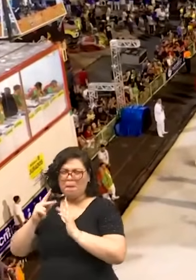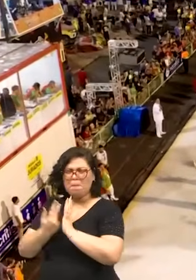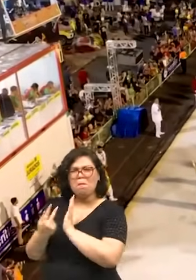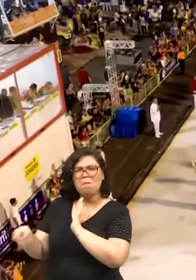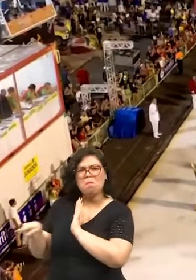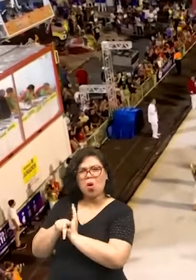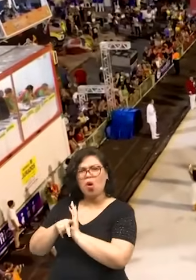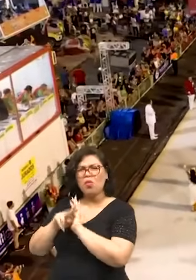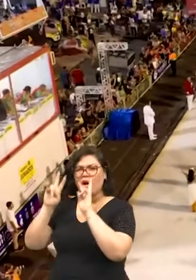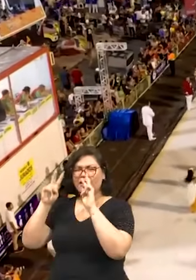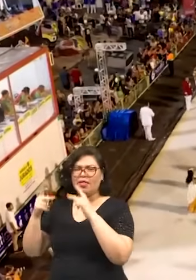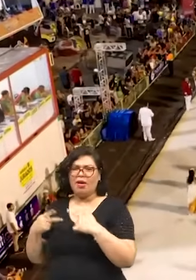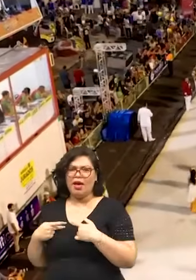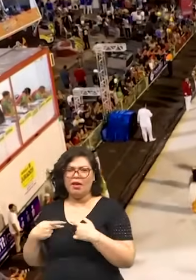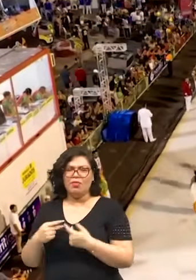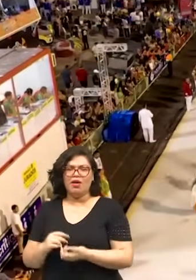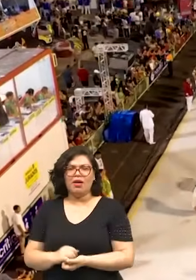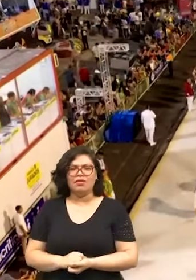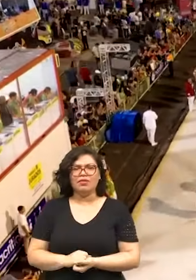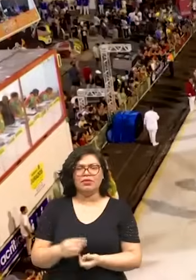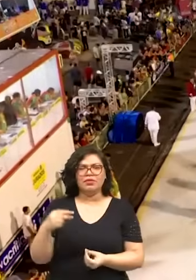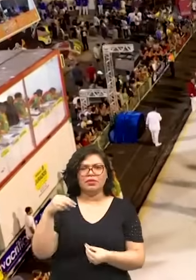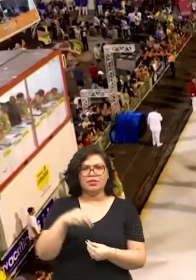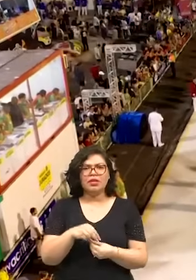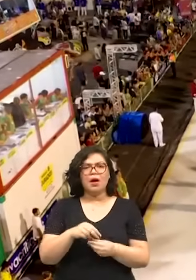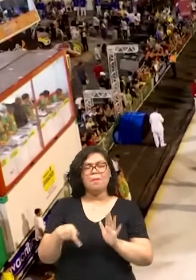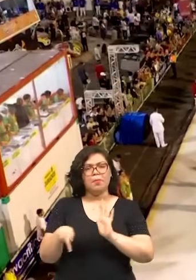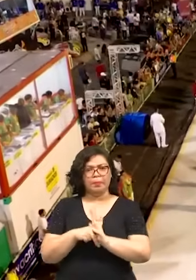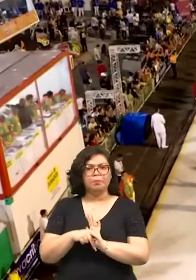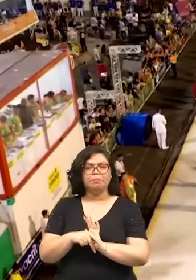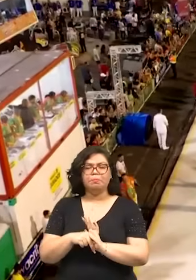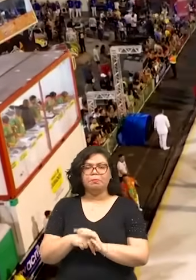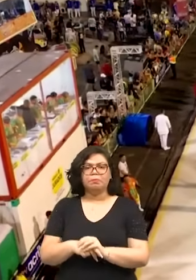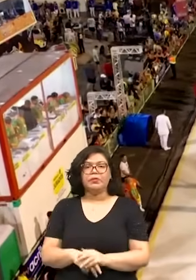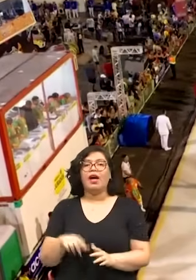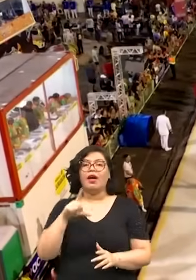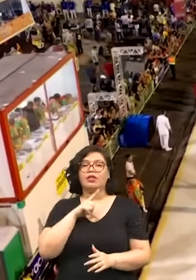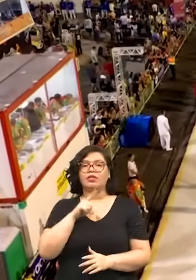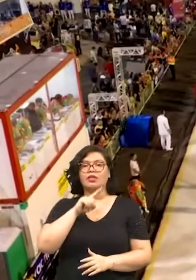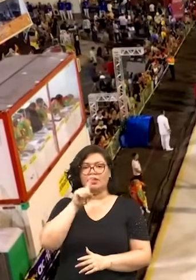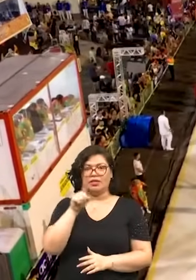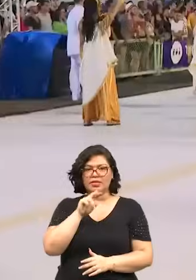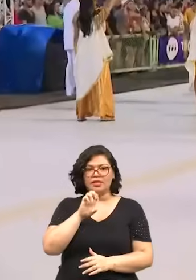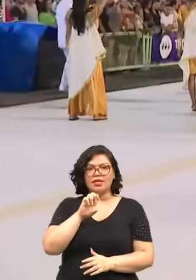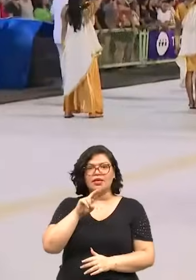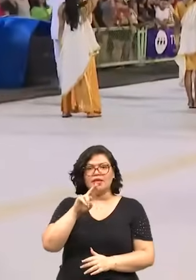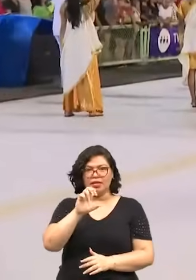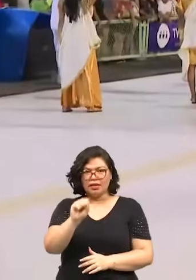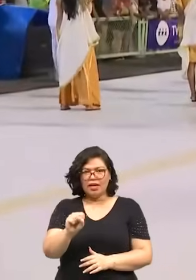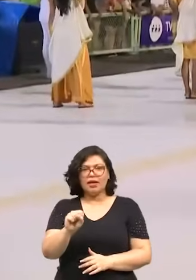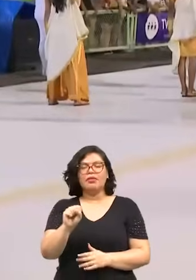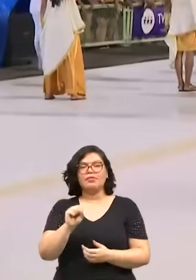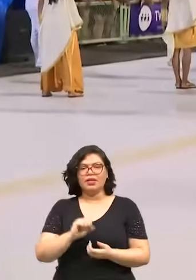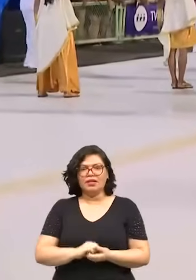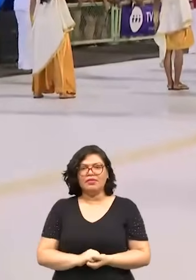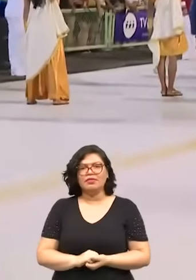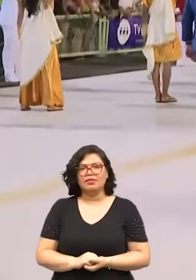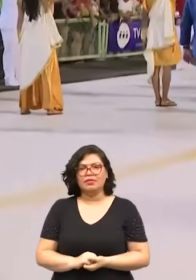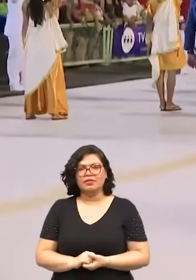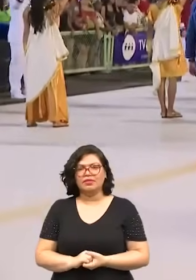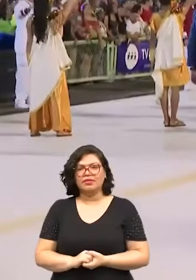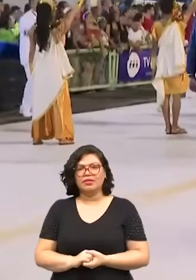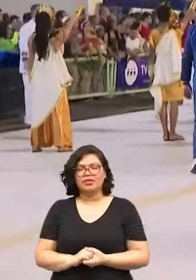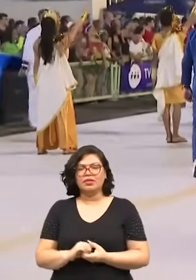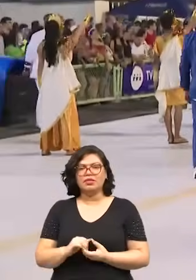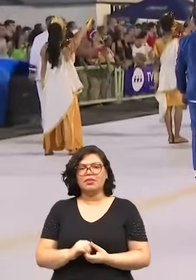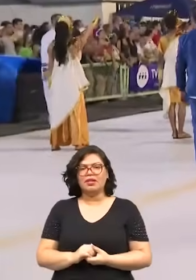também habitava Zeus, que era o deus poderoso, né? O pai de todos os deuses,